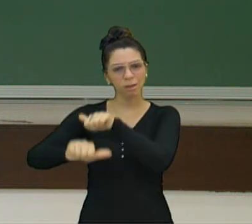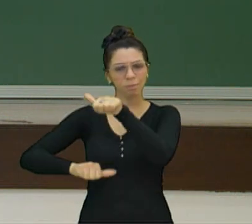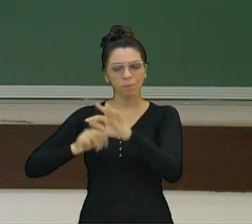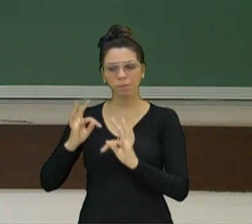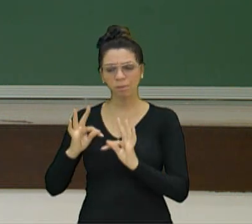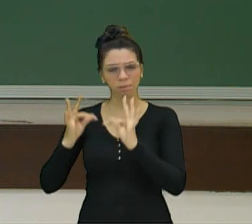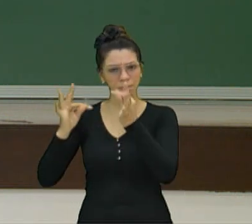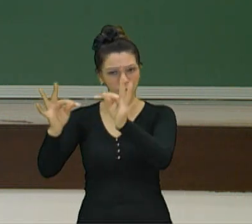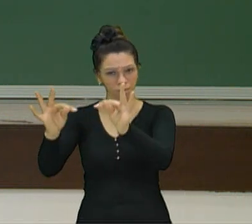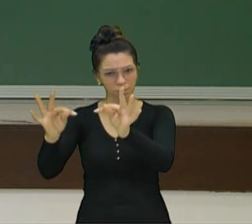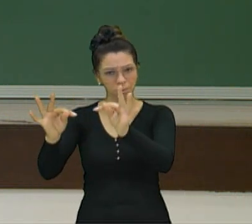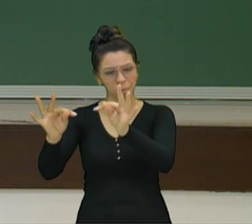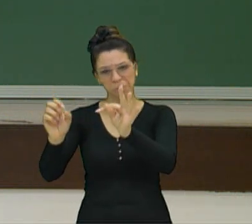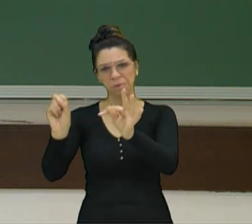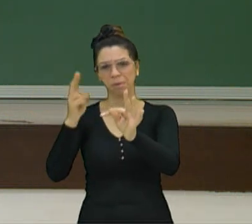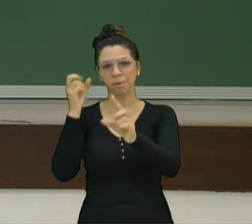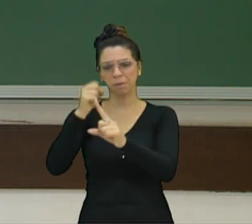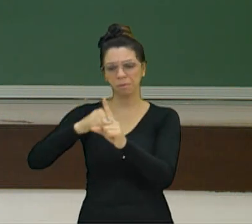tecnológicas? Vamos